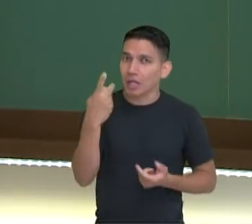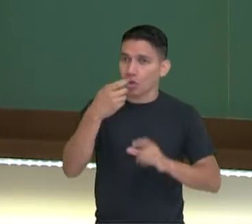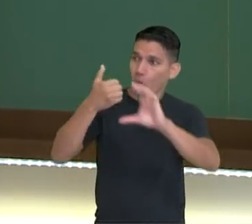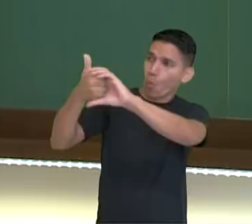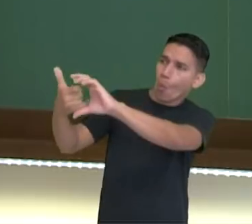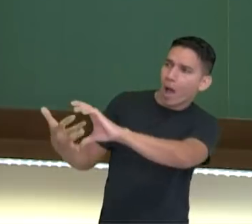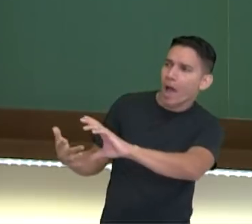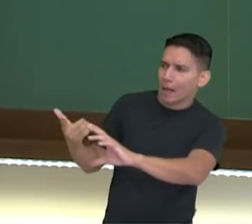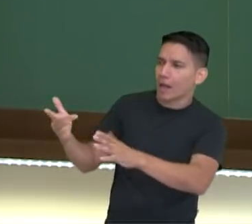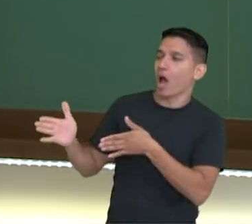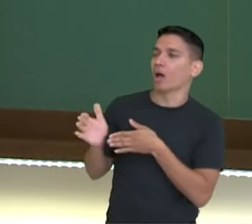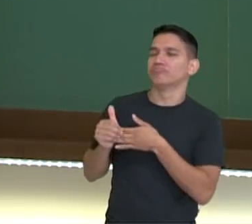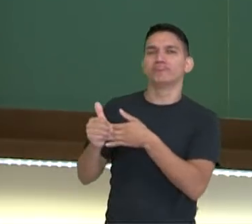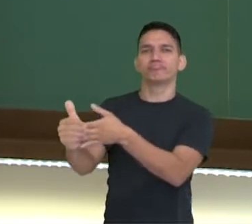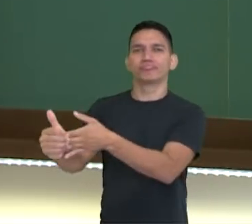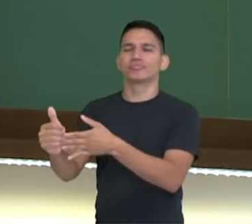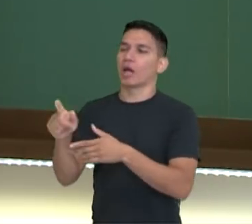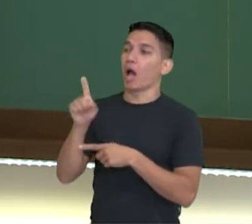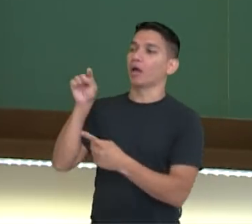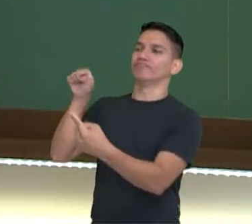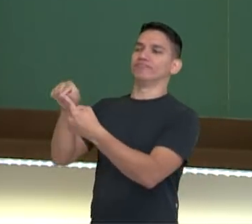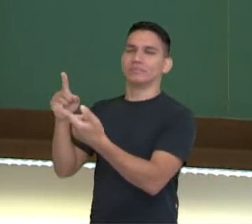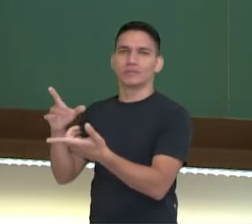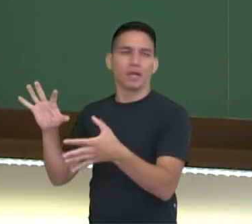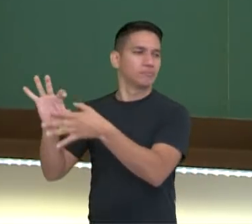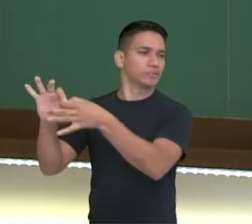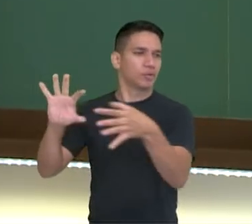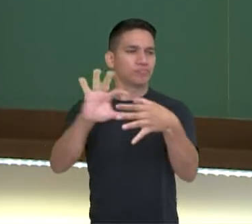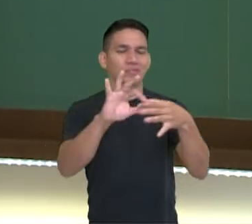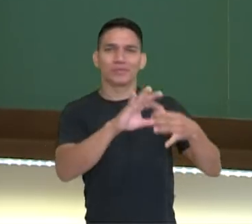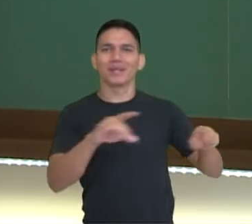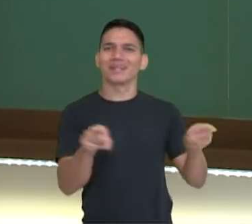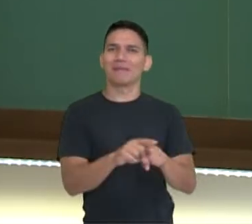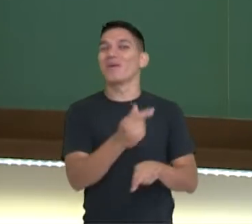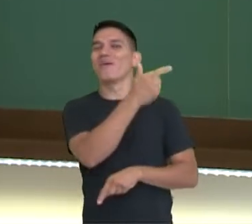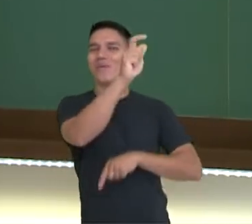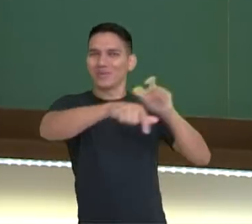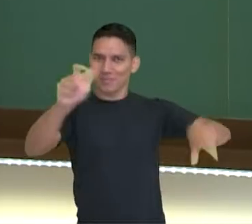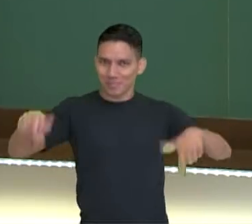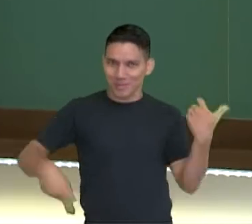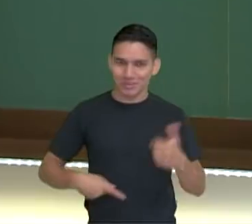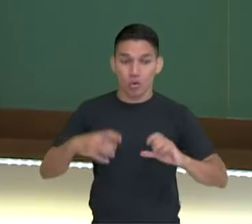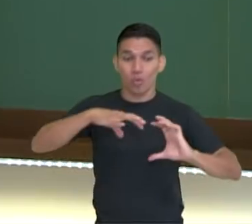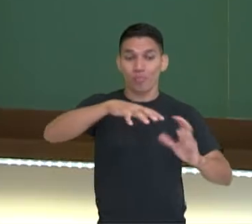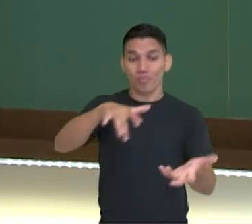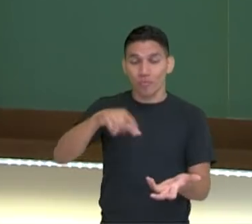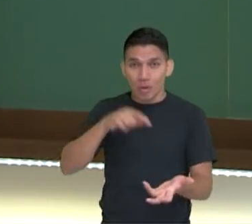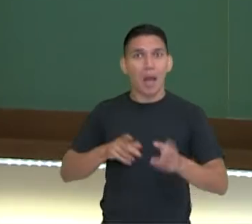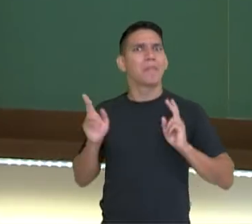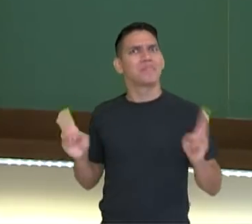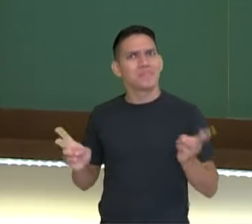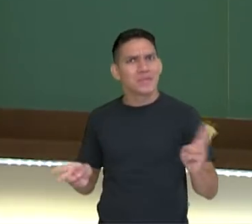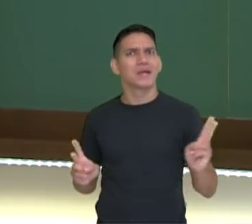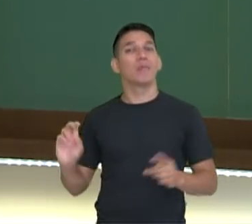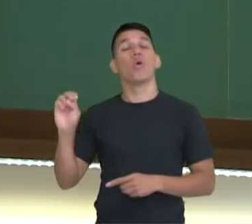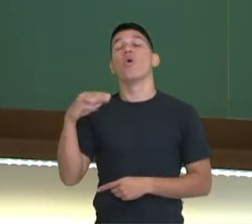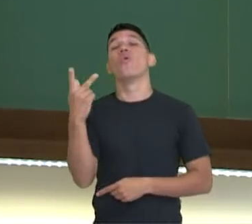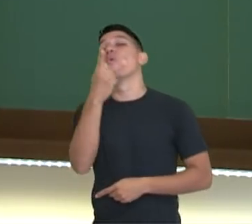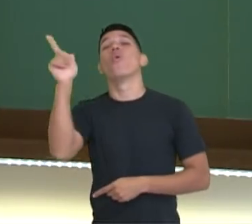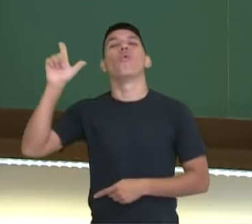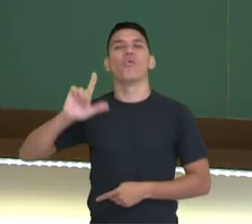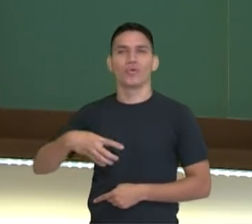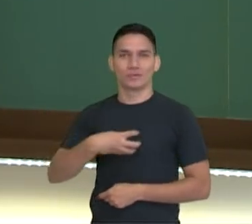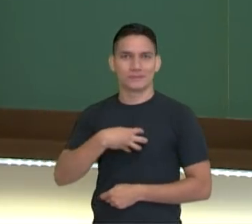para orientação? E que as pessoas têm em outras partes do planeta, elas usam as mesmas ou usam